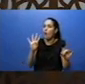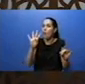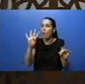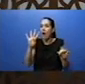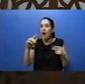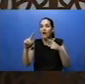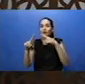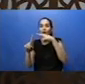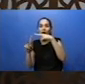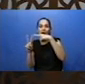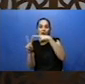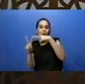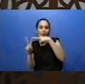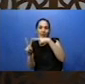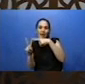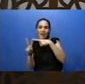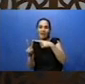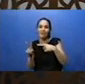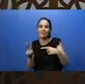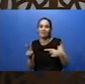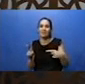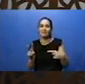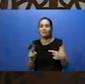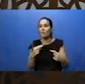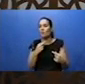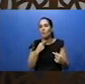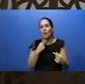raiz quadrada de 2, vou calcular aproximado.